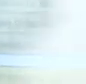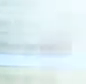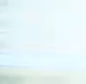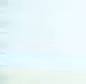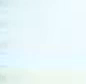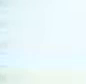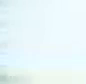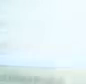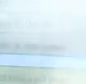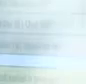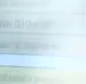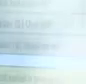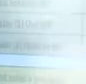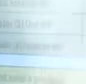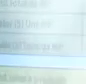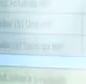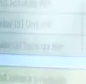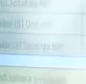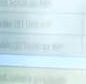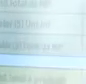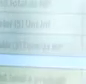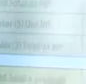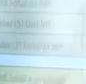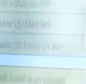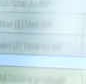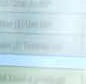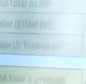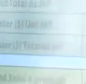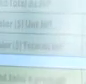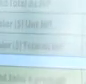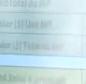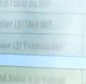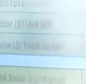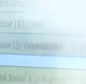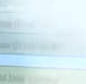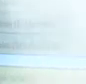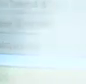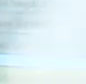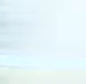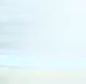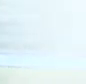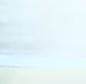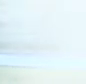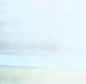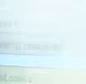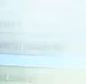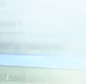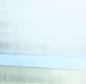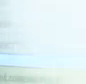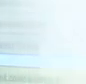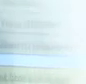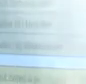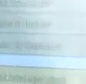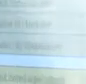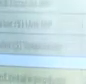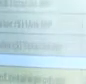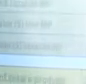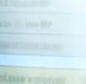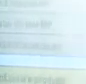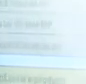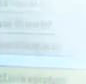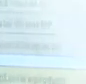um estudo de caso, que nós estamos trazendo desde o orçamento de vendas. É uma determinada empresa.